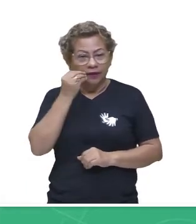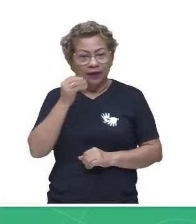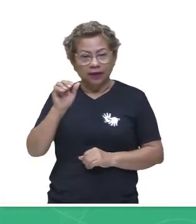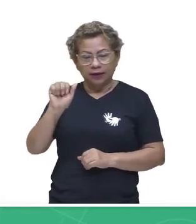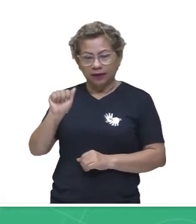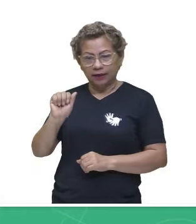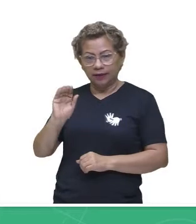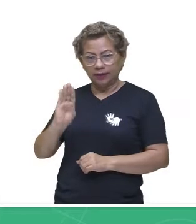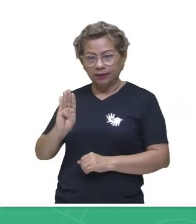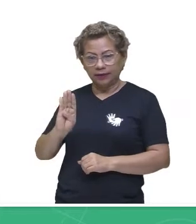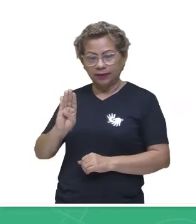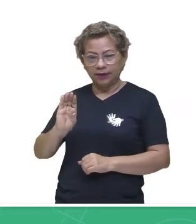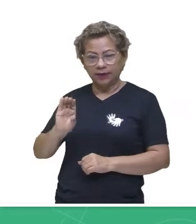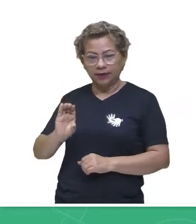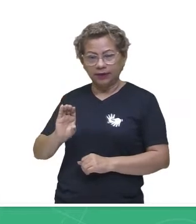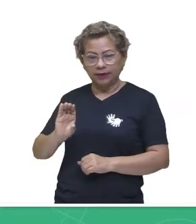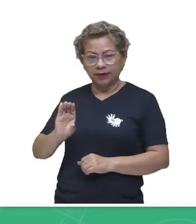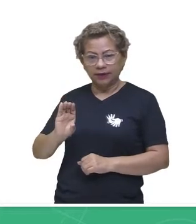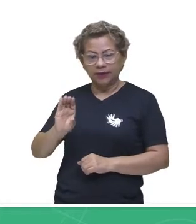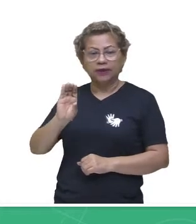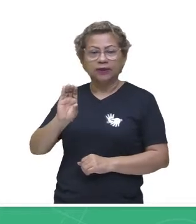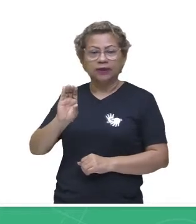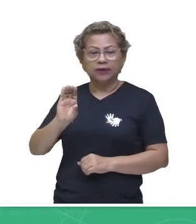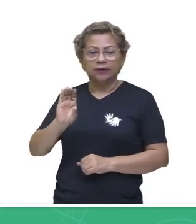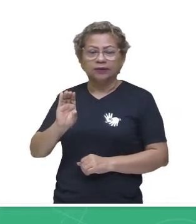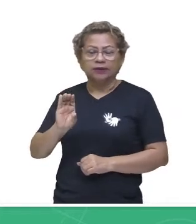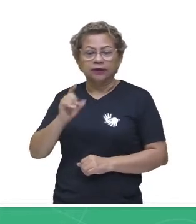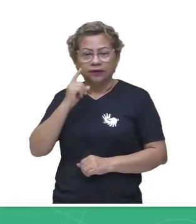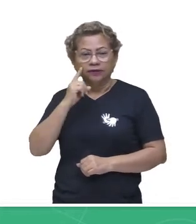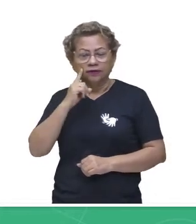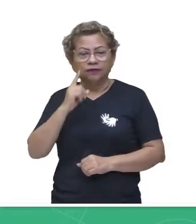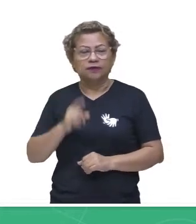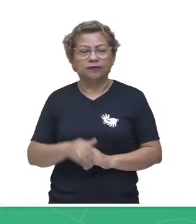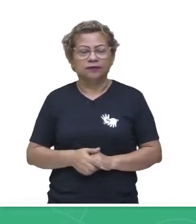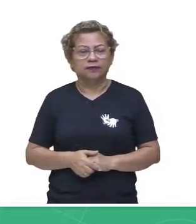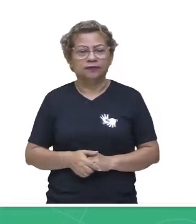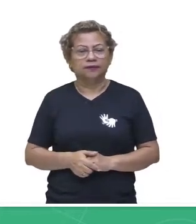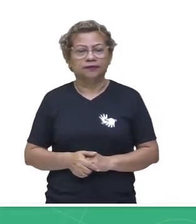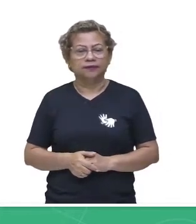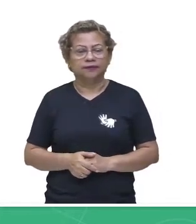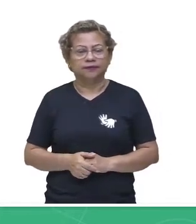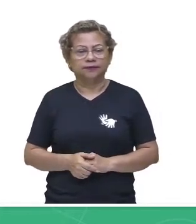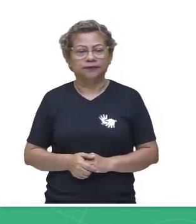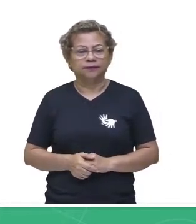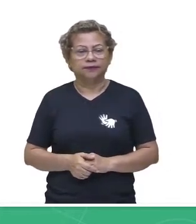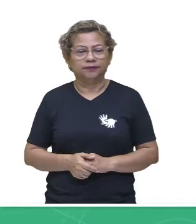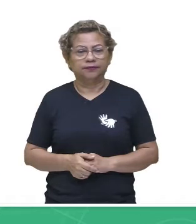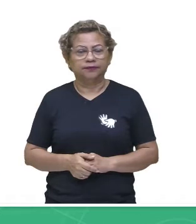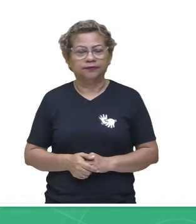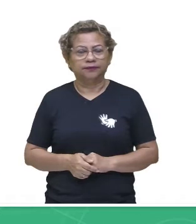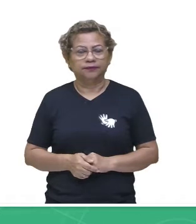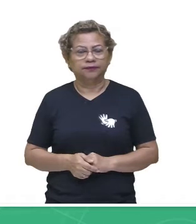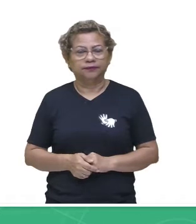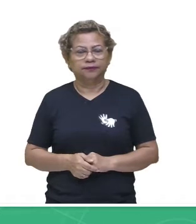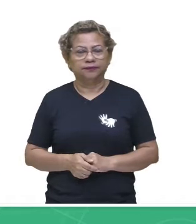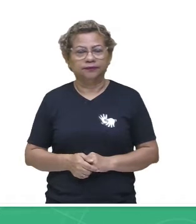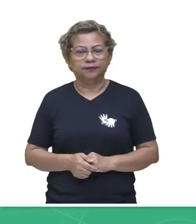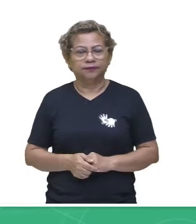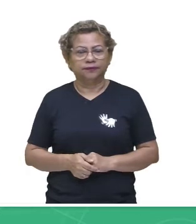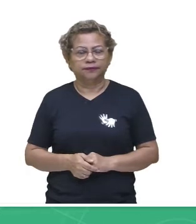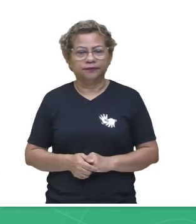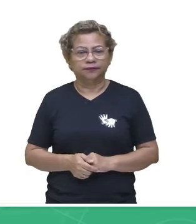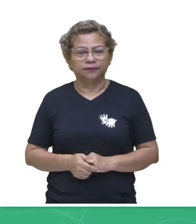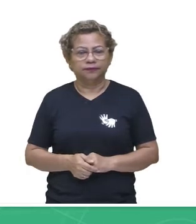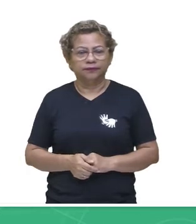Volta um pouquinho para a gente ver. Na filosofia, a perscrutação suplantou o valor comprobatório da autoridade